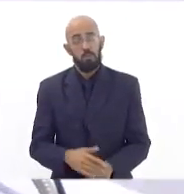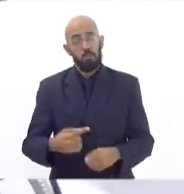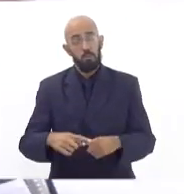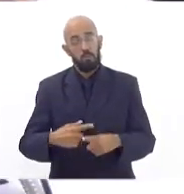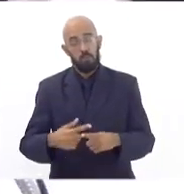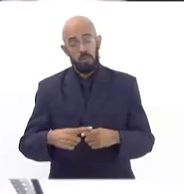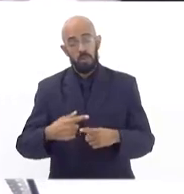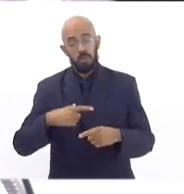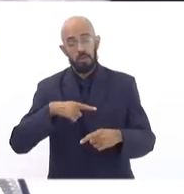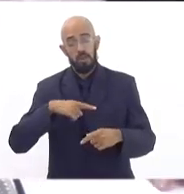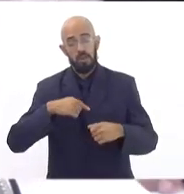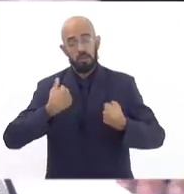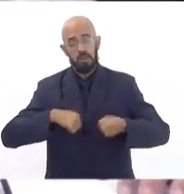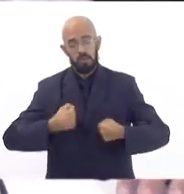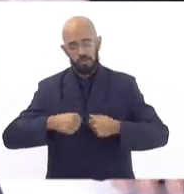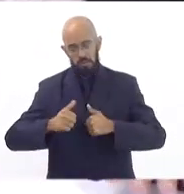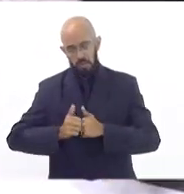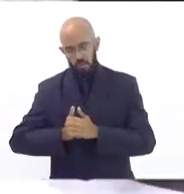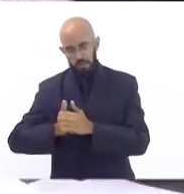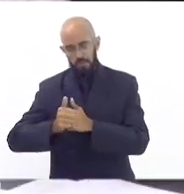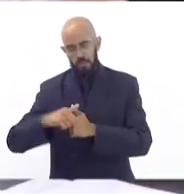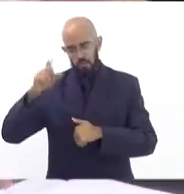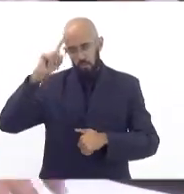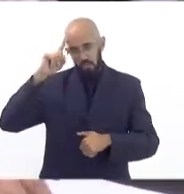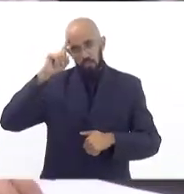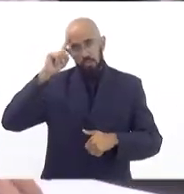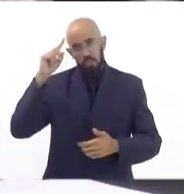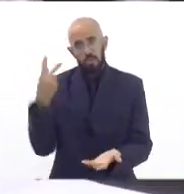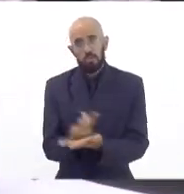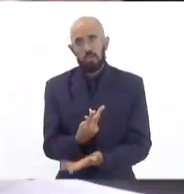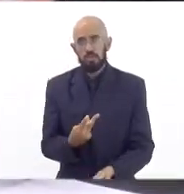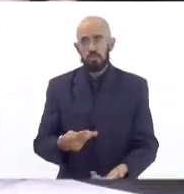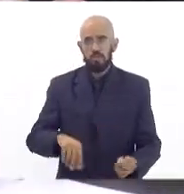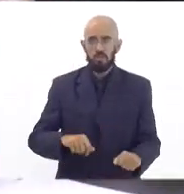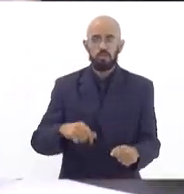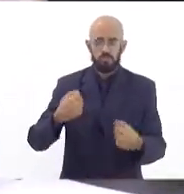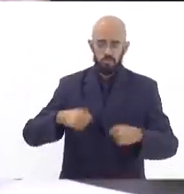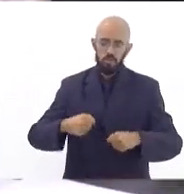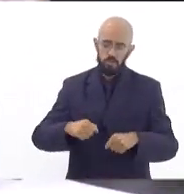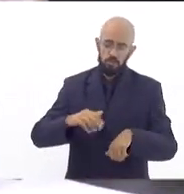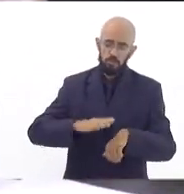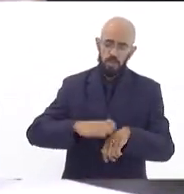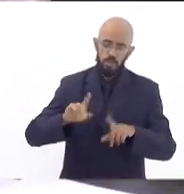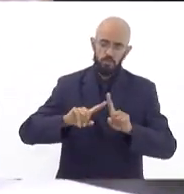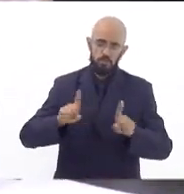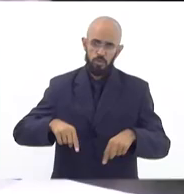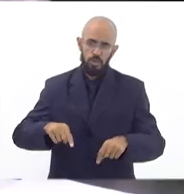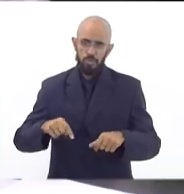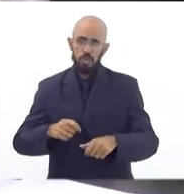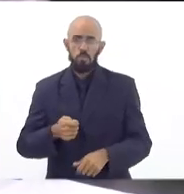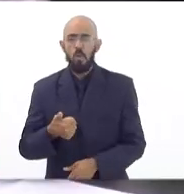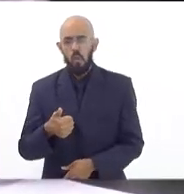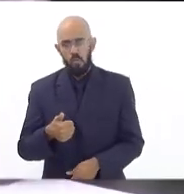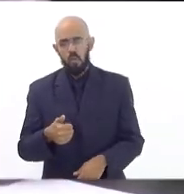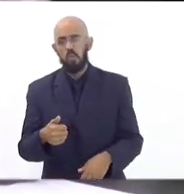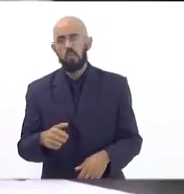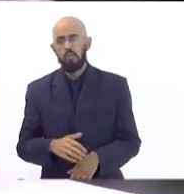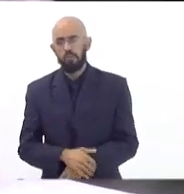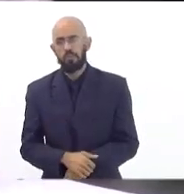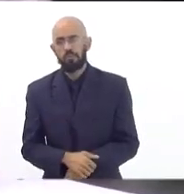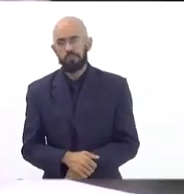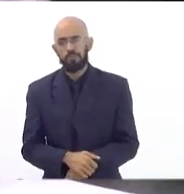necessidade de se acompanhar o dia a dia que vem acontecendo a gente aumentar efetivo que a gente está muito aquém da realidade